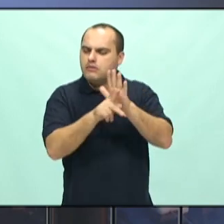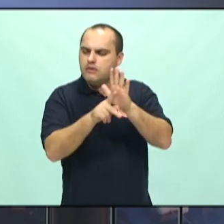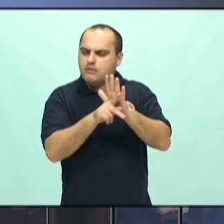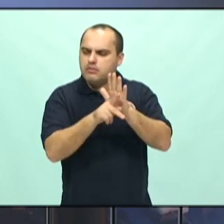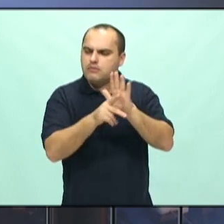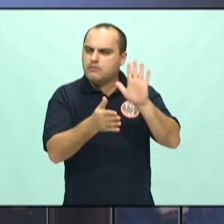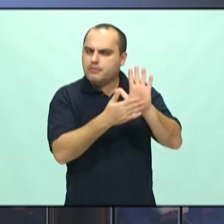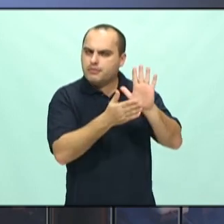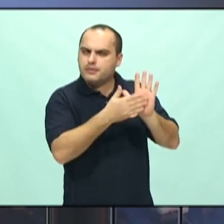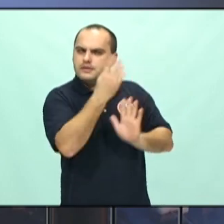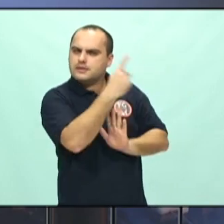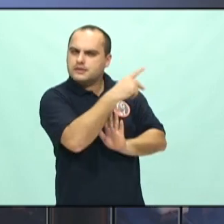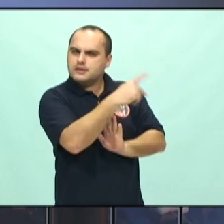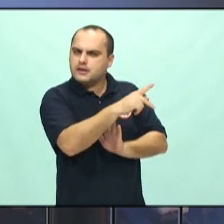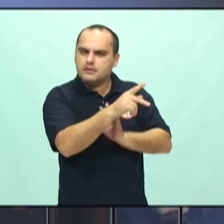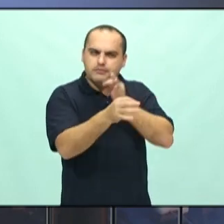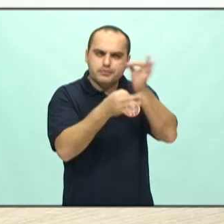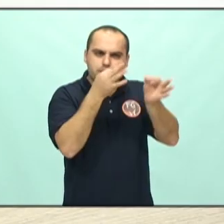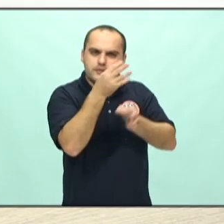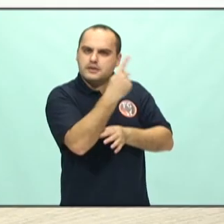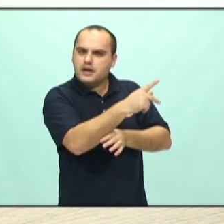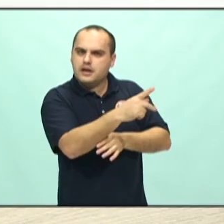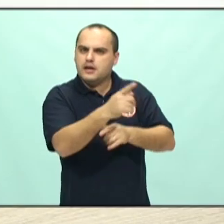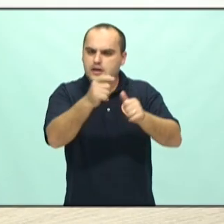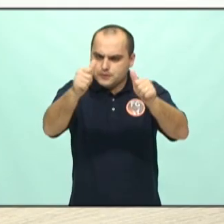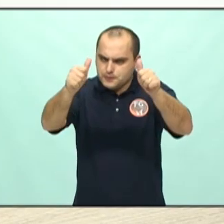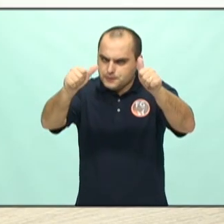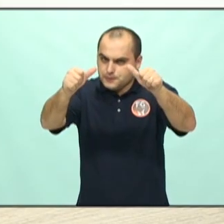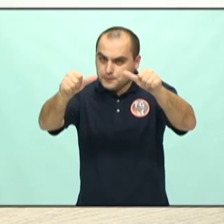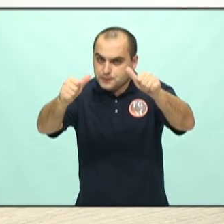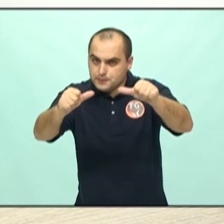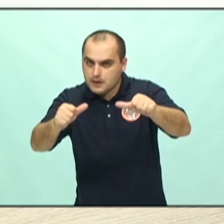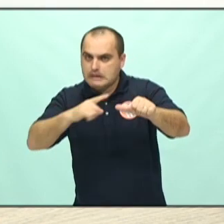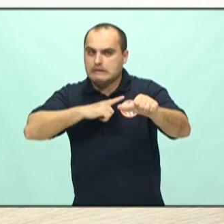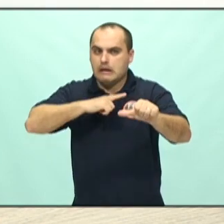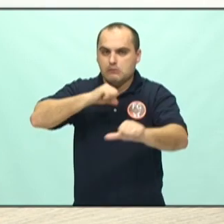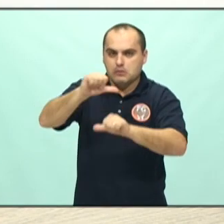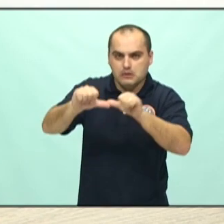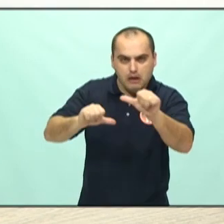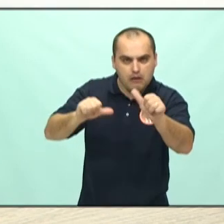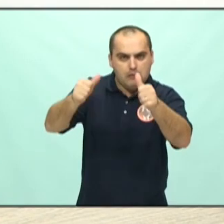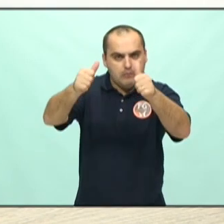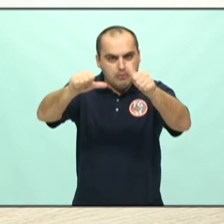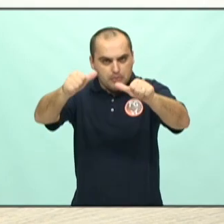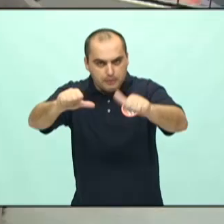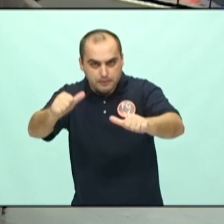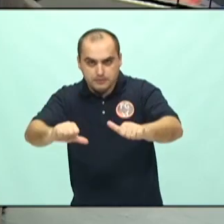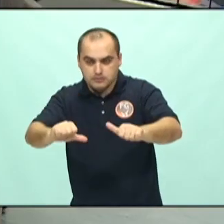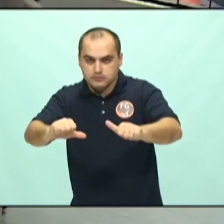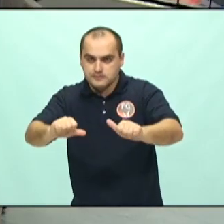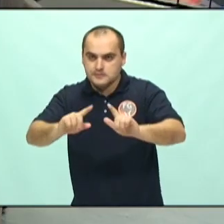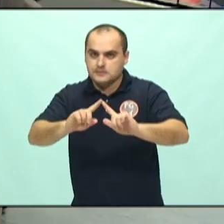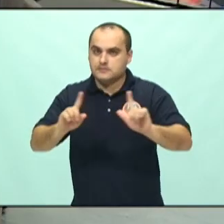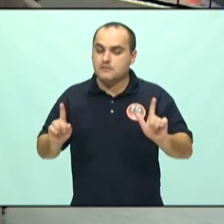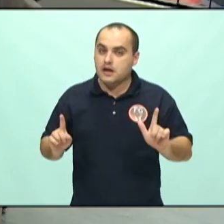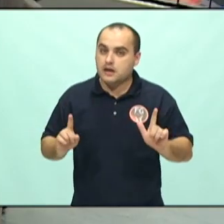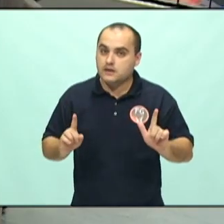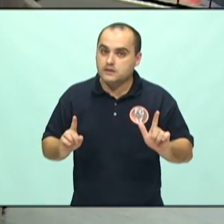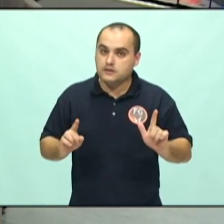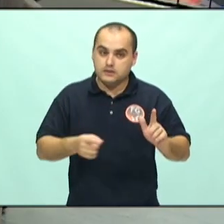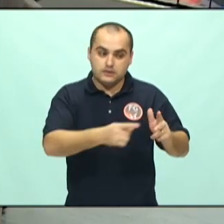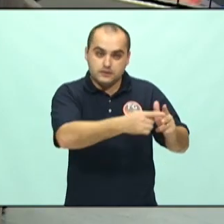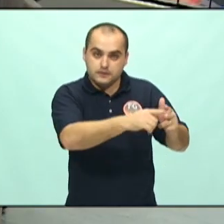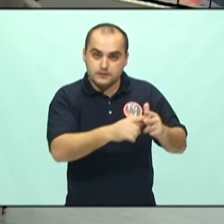que seriam um pouco mais rigorosos, haveriam modificações, mas pode ser que pela reforma